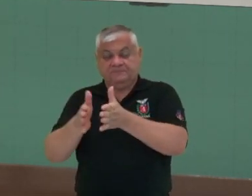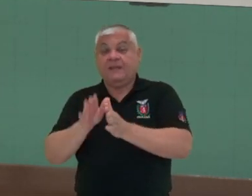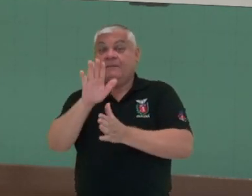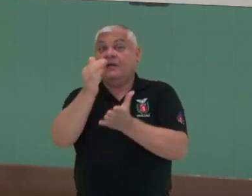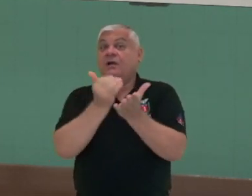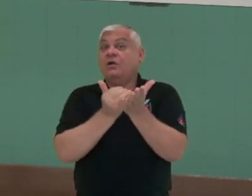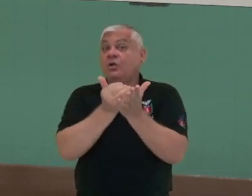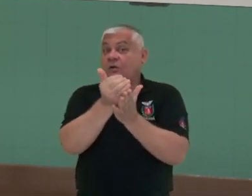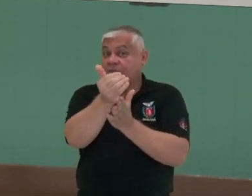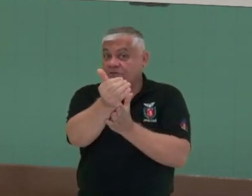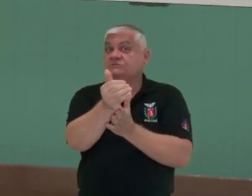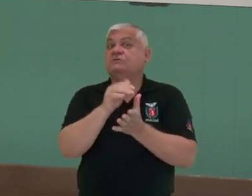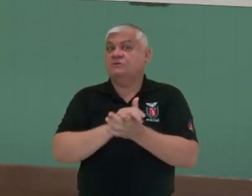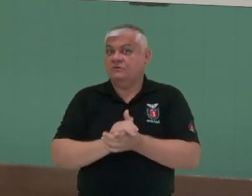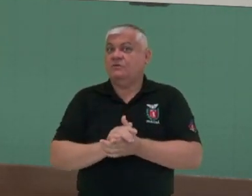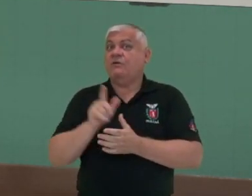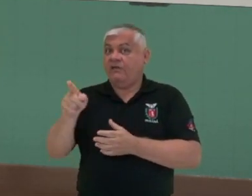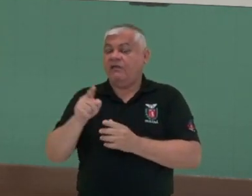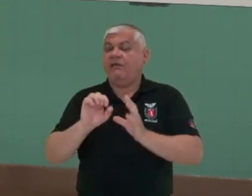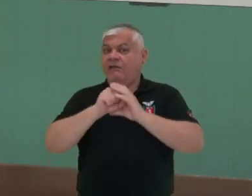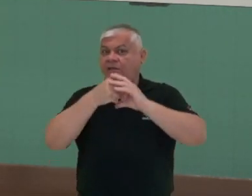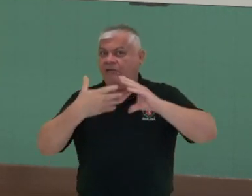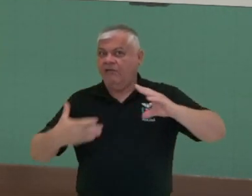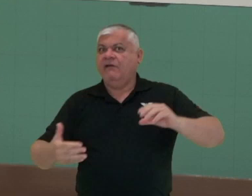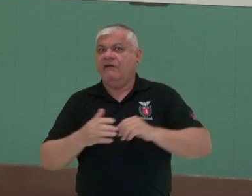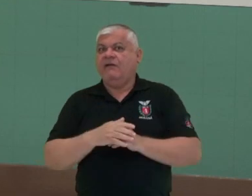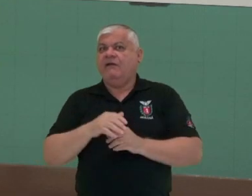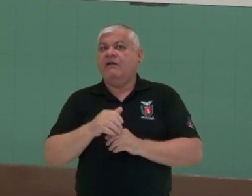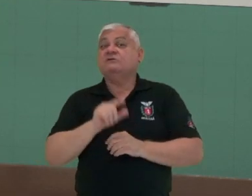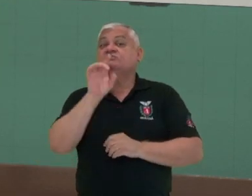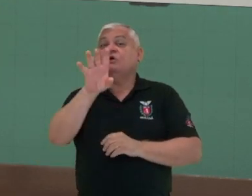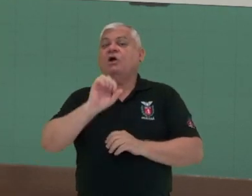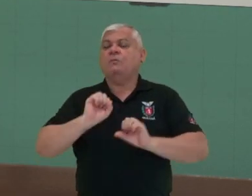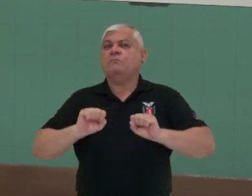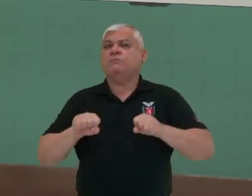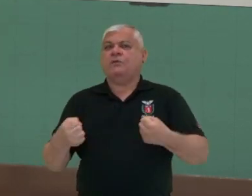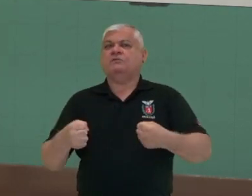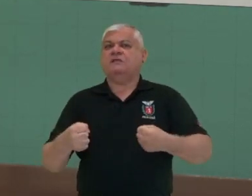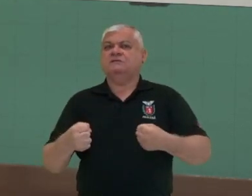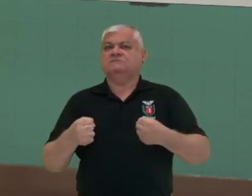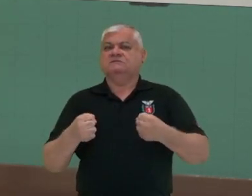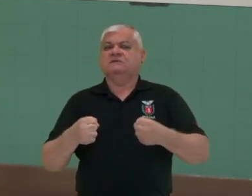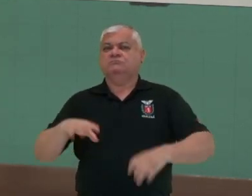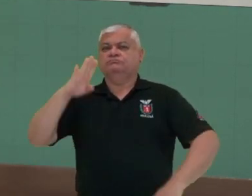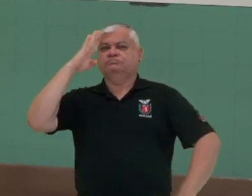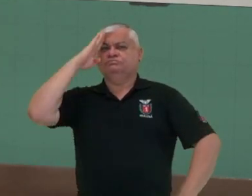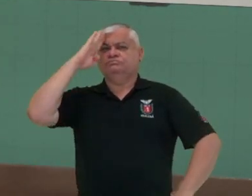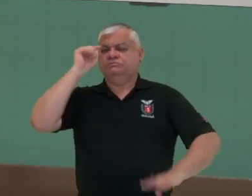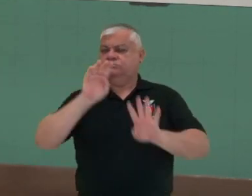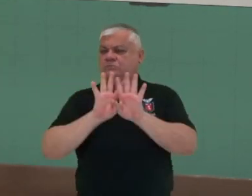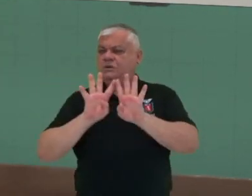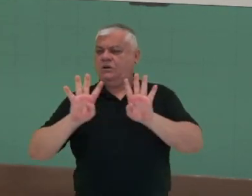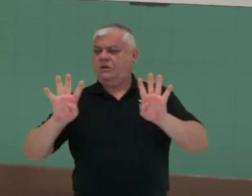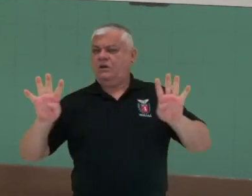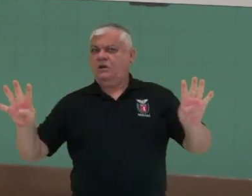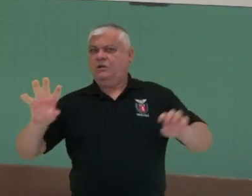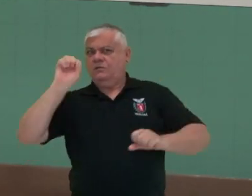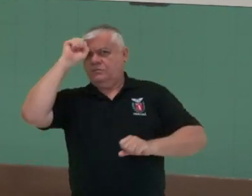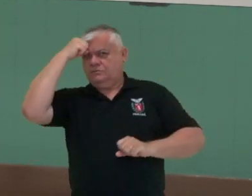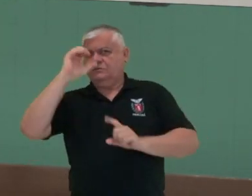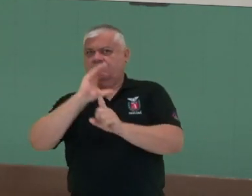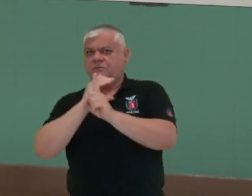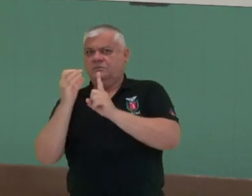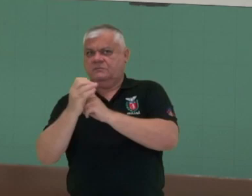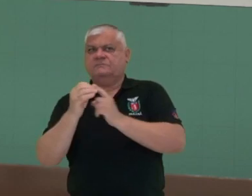inicialmente a arte marcial tinha essa característica de proteção do indivíduo e também da sua